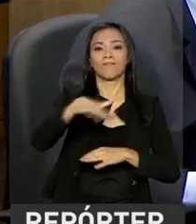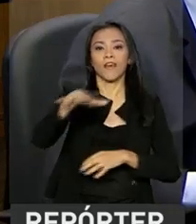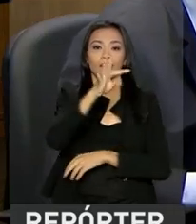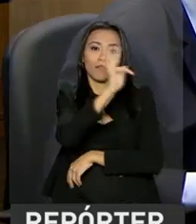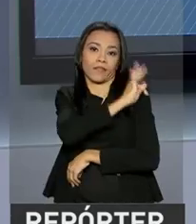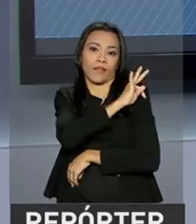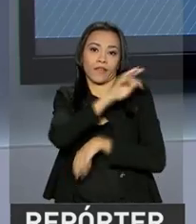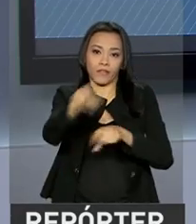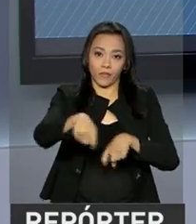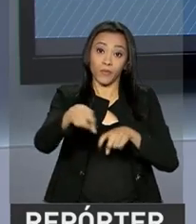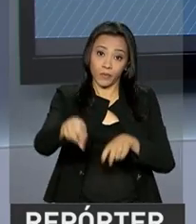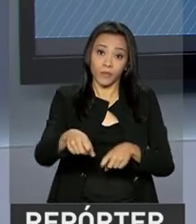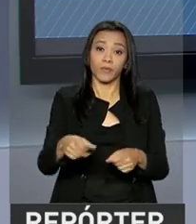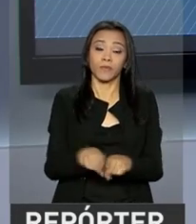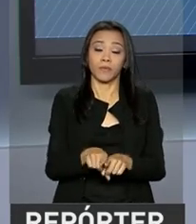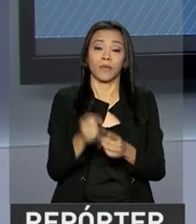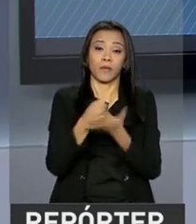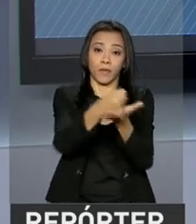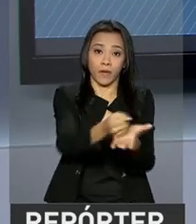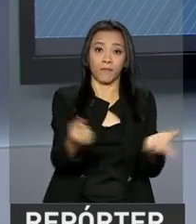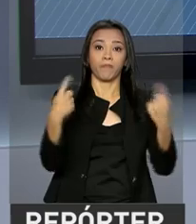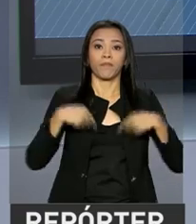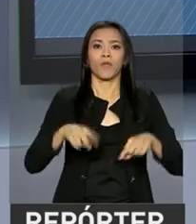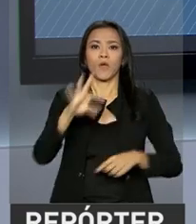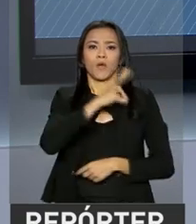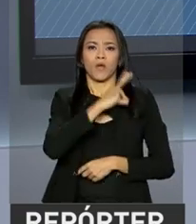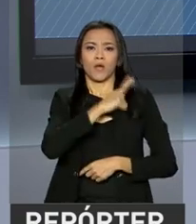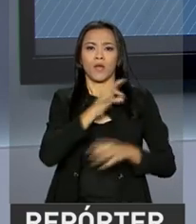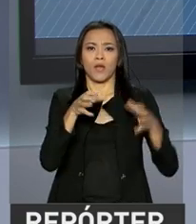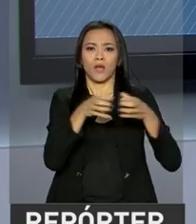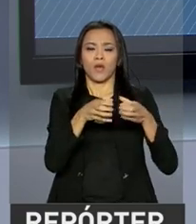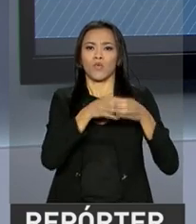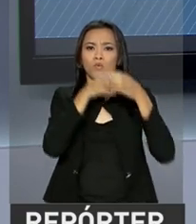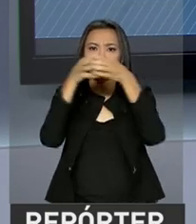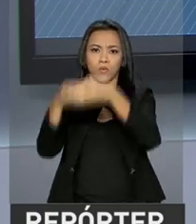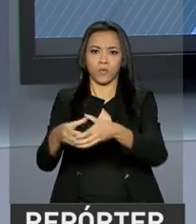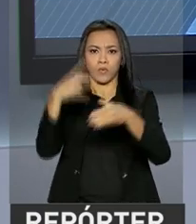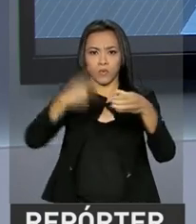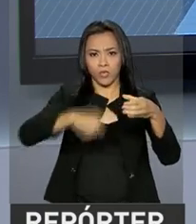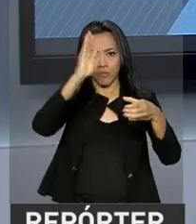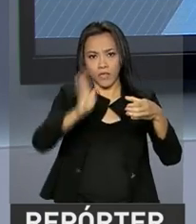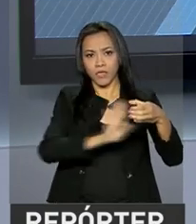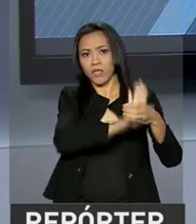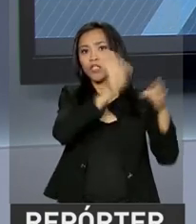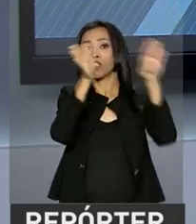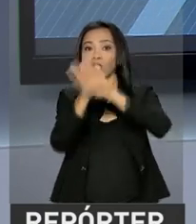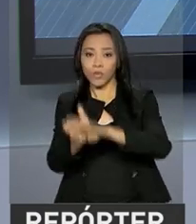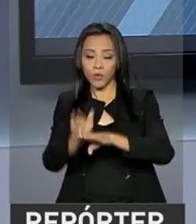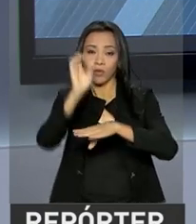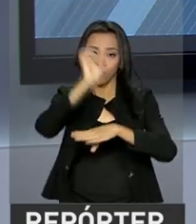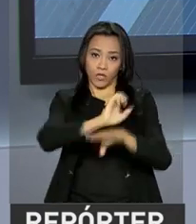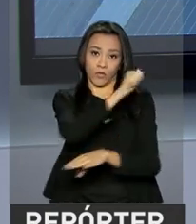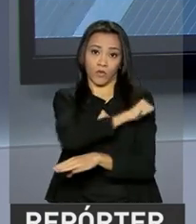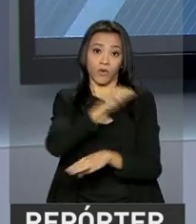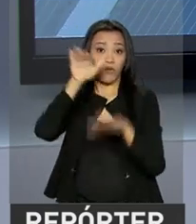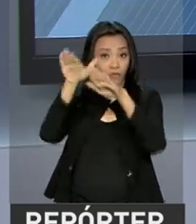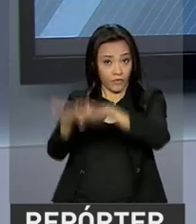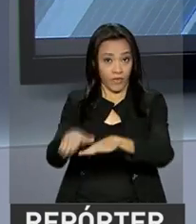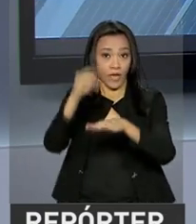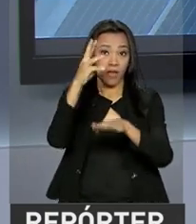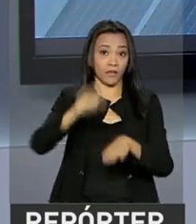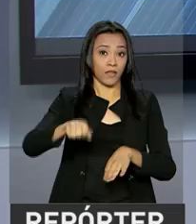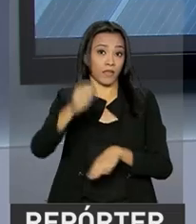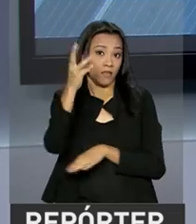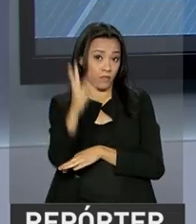área agrícola A Força Nacional chegou ao Rio de Janeiro onde vai permanecer pelos próximos TRS meses os militares se